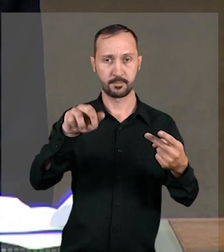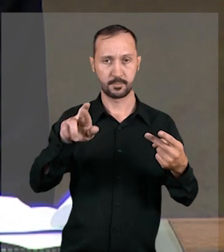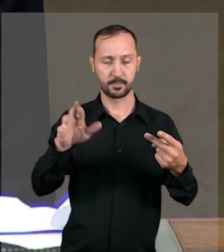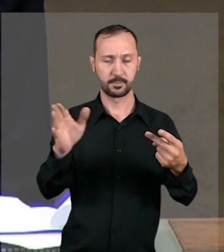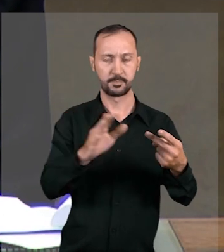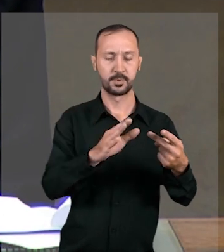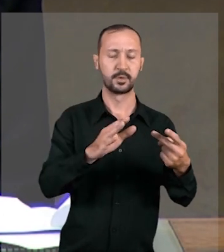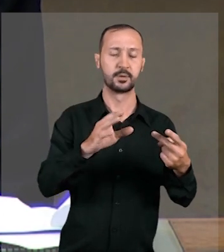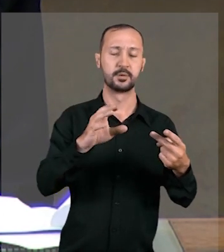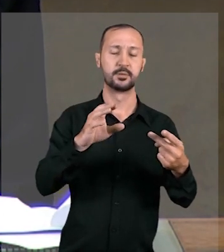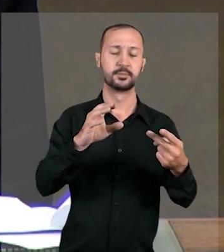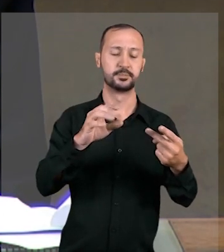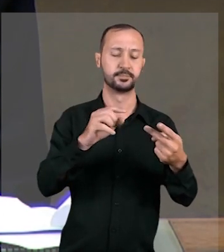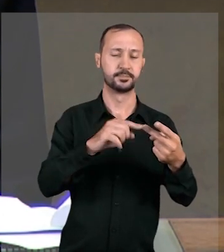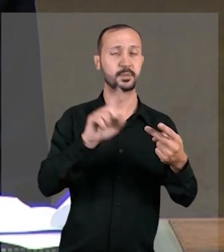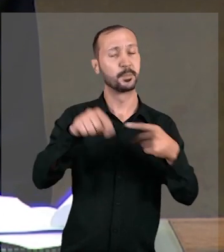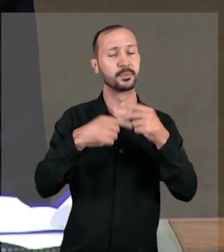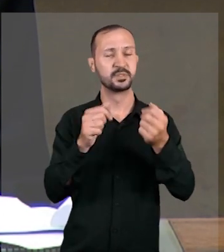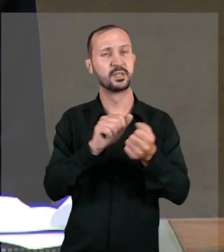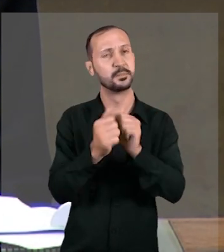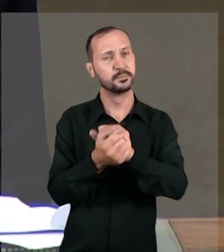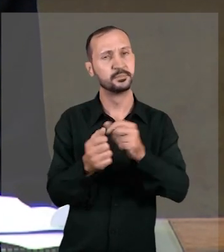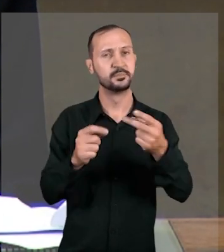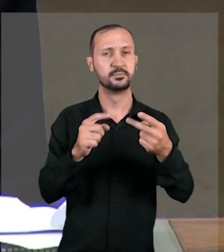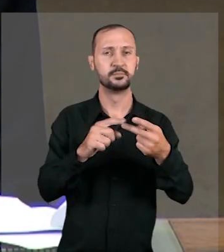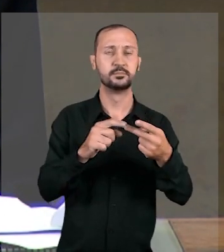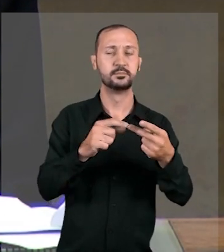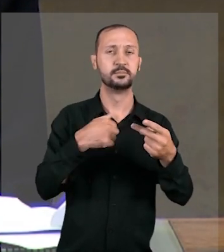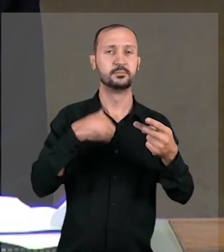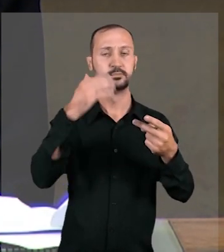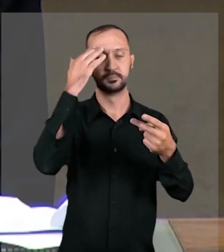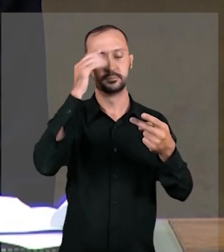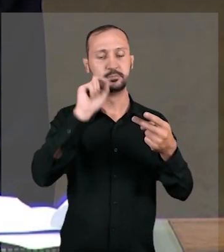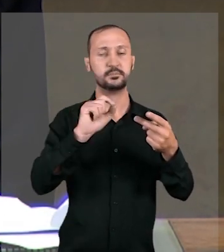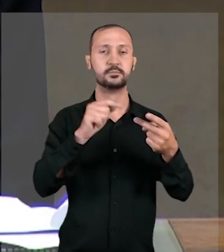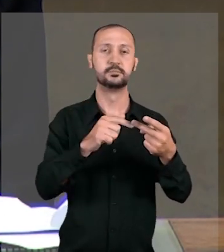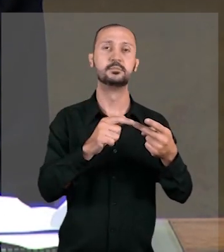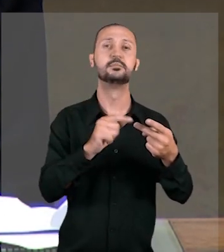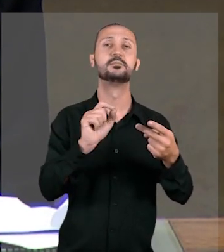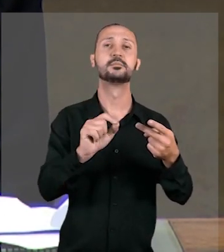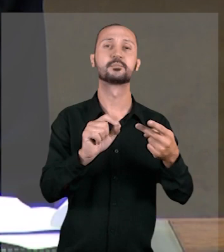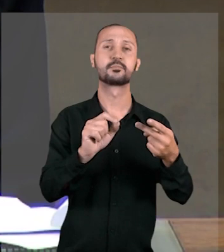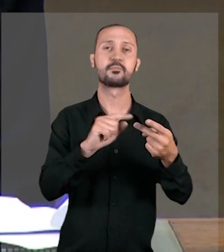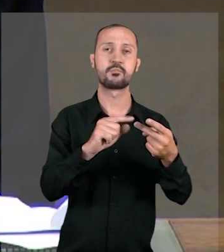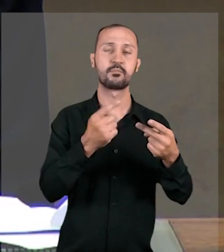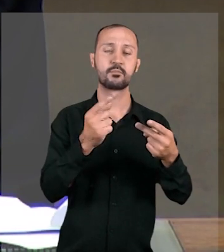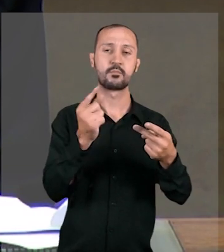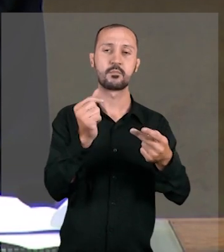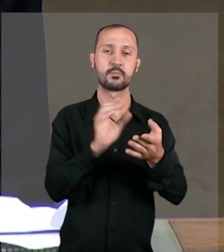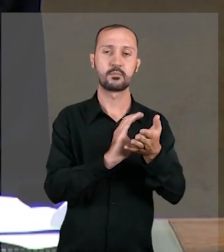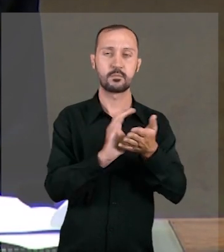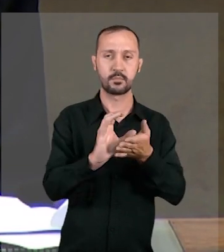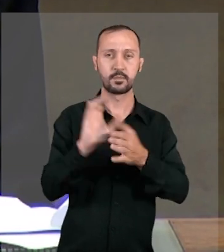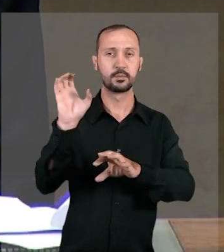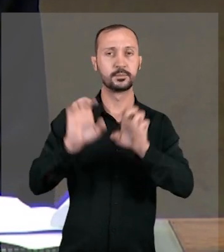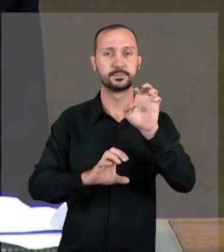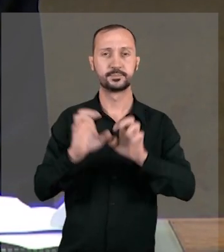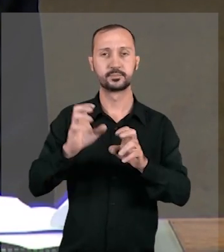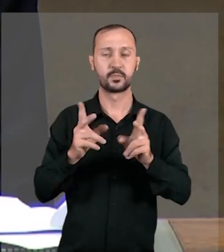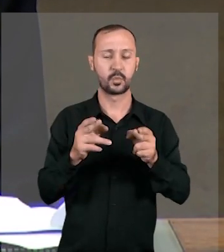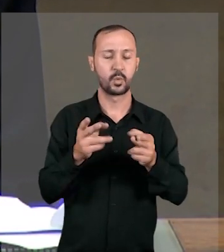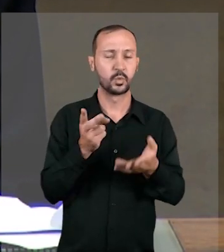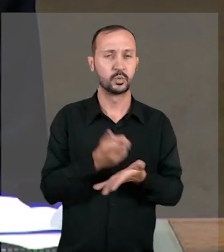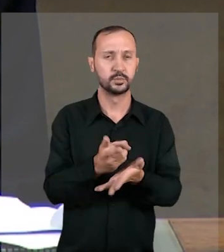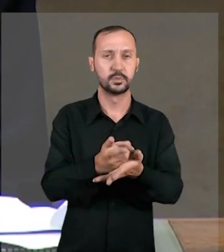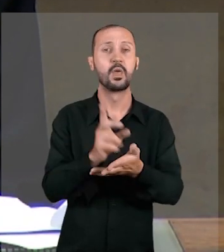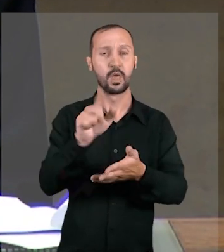Mendes, depois reajustou, depois do voto do ministro Teori, mas basicamente entendia que o financiamento por empresa, tal como